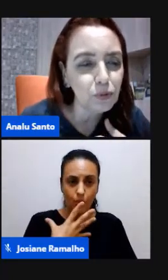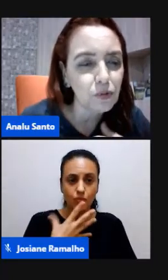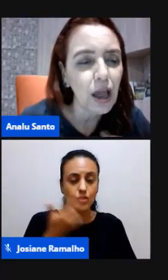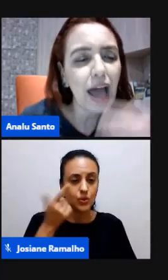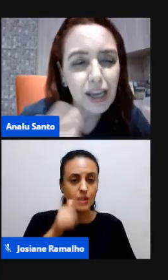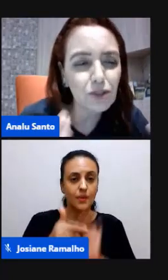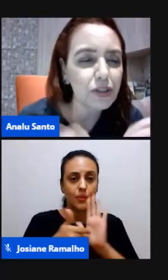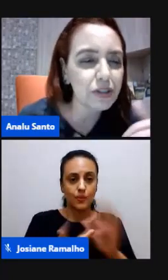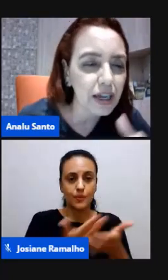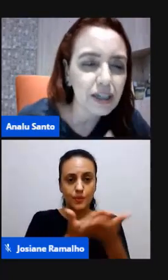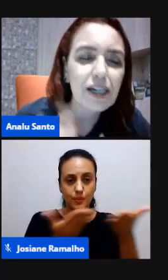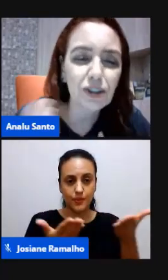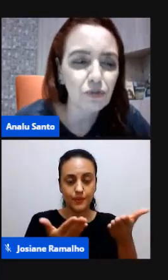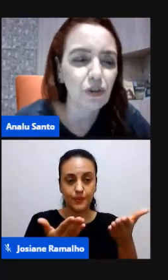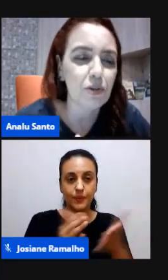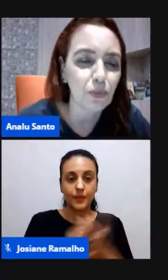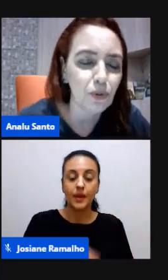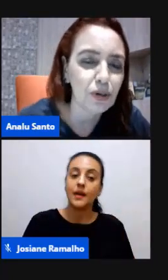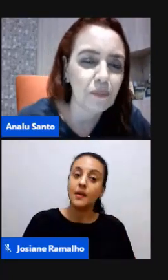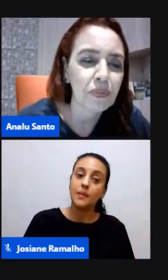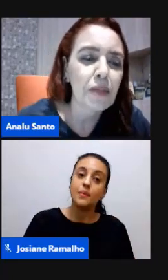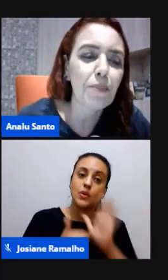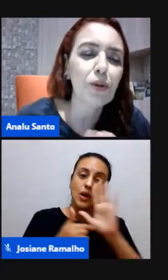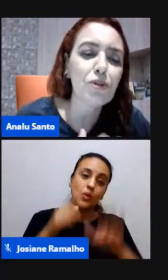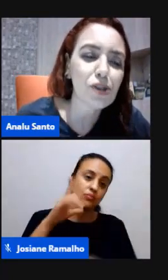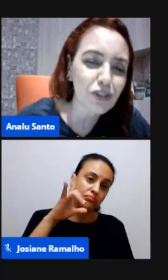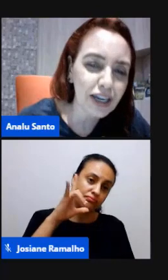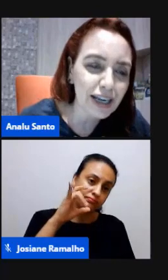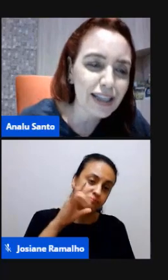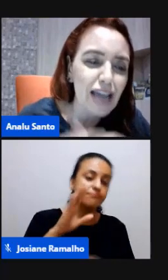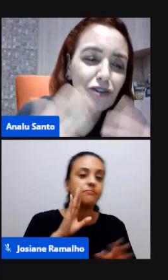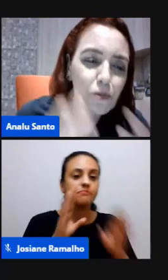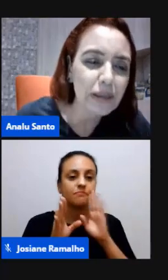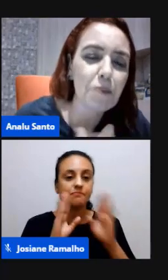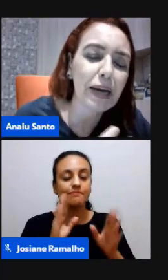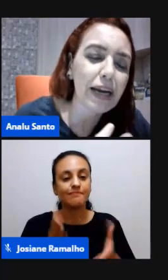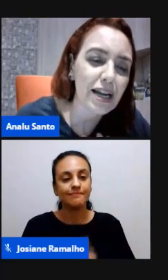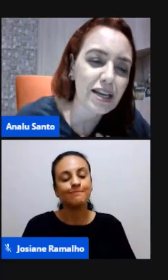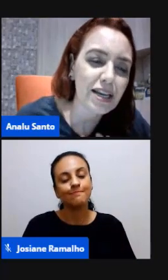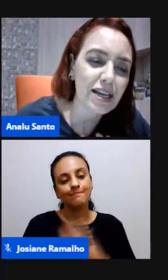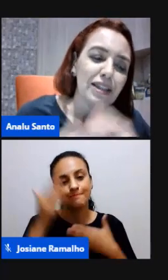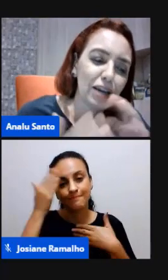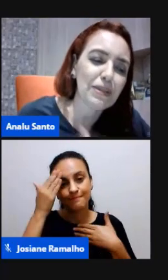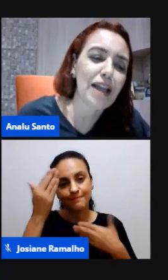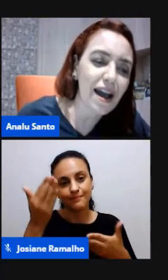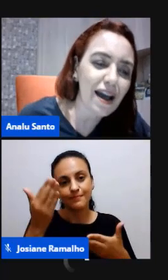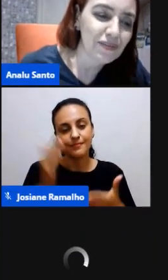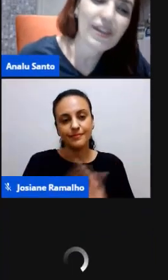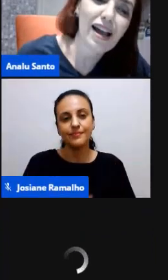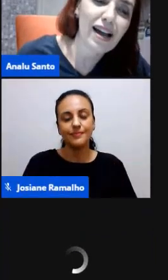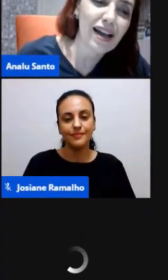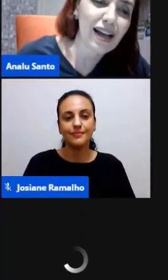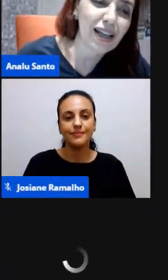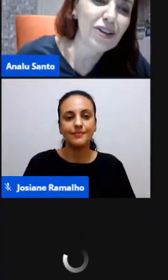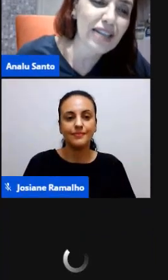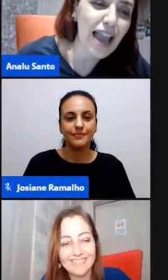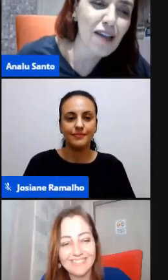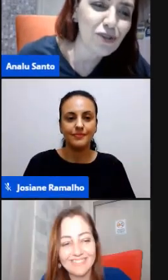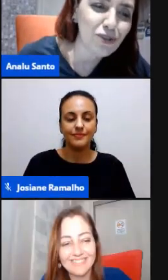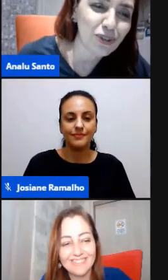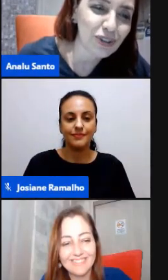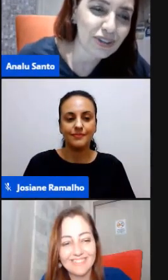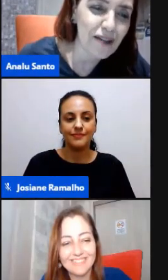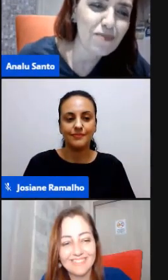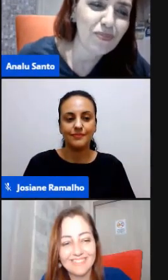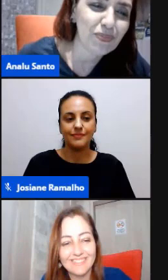todo mundo, além do Instagram, do Facebook, tá bom? Então, a gente agradece, eu vou passar para a Carlinha terminar a nossa